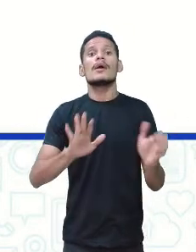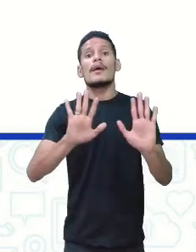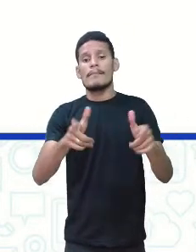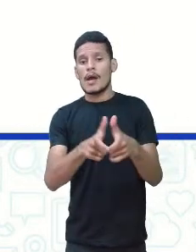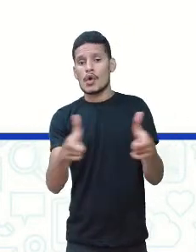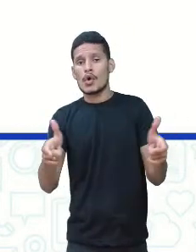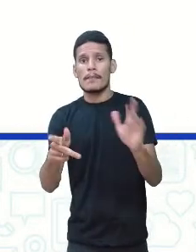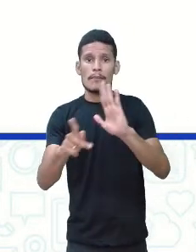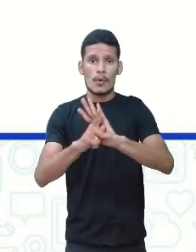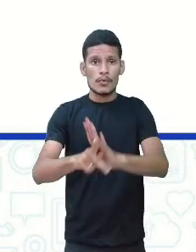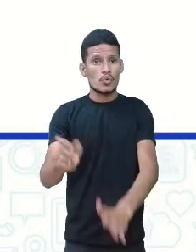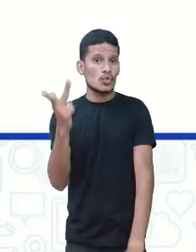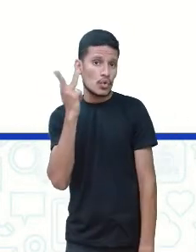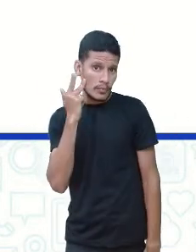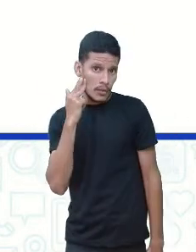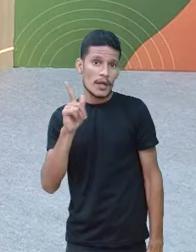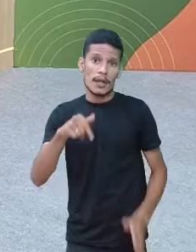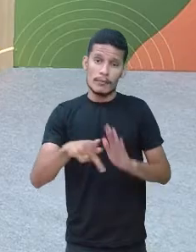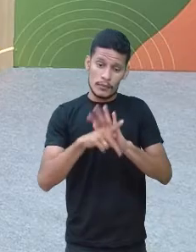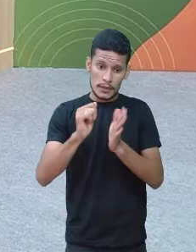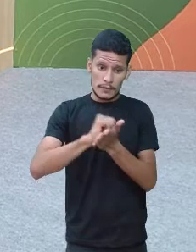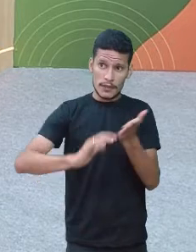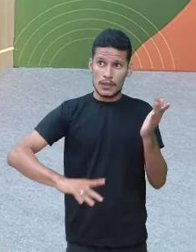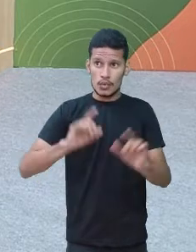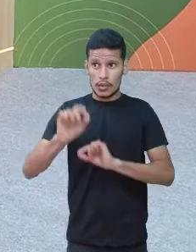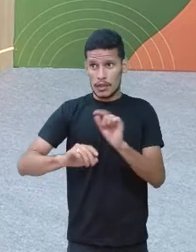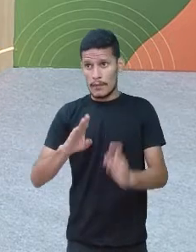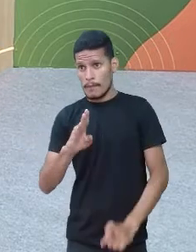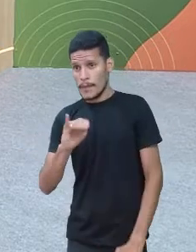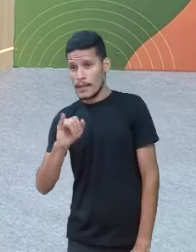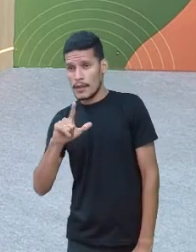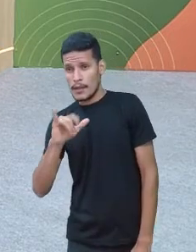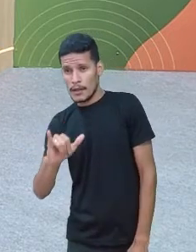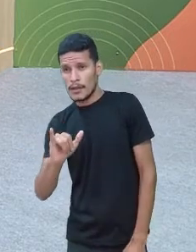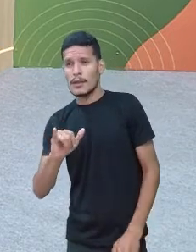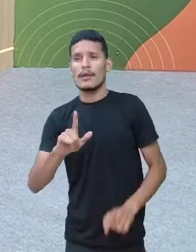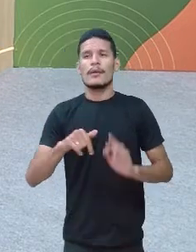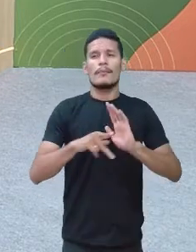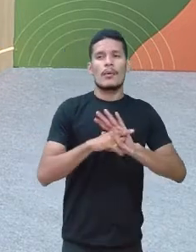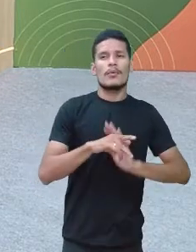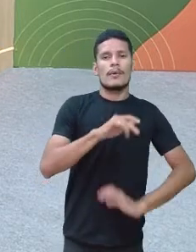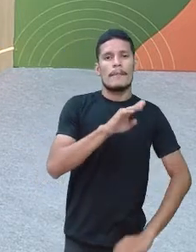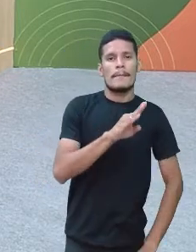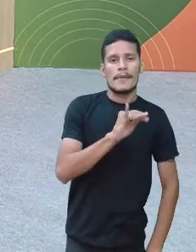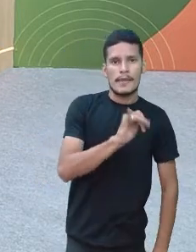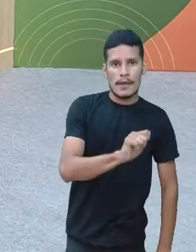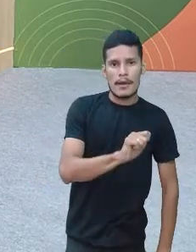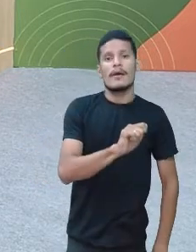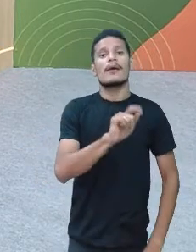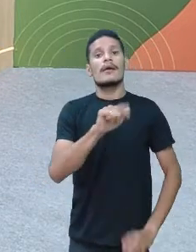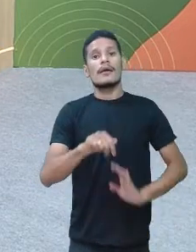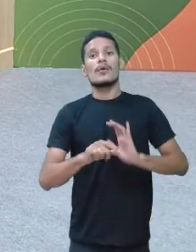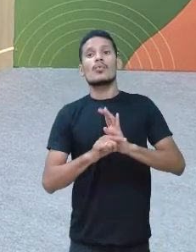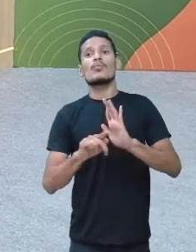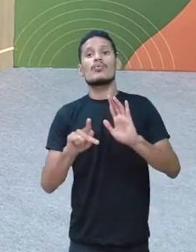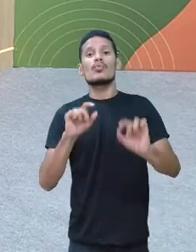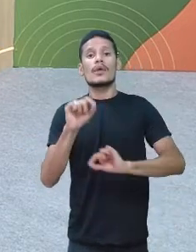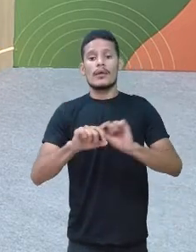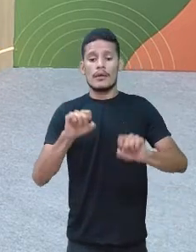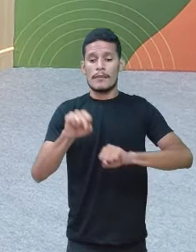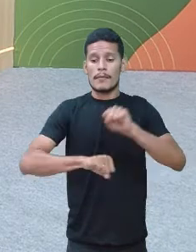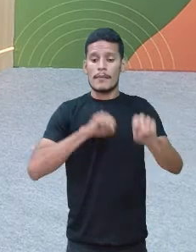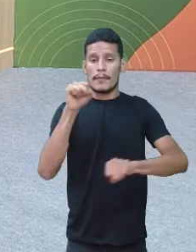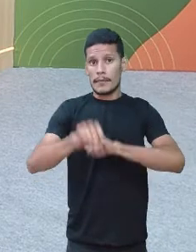está relacionado a uma atividade que Billy, o exemplo é Billy e Bia, eles andam de bike,